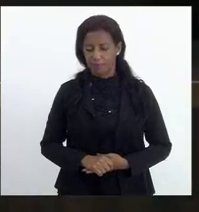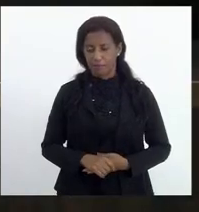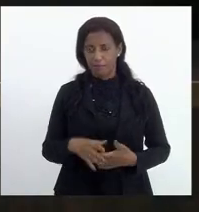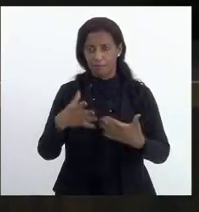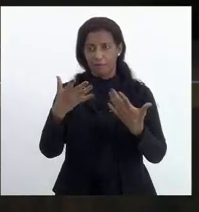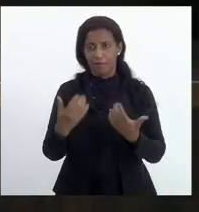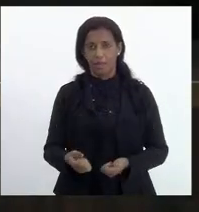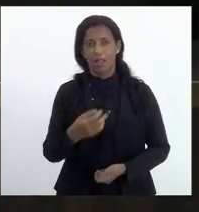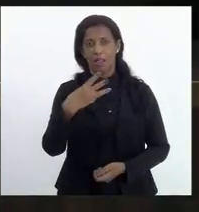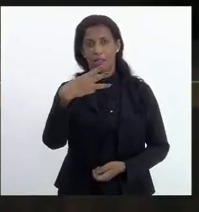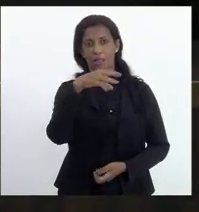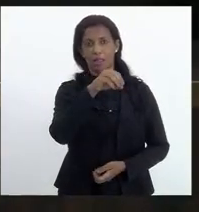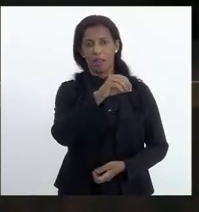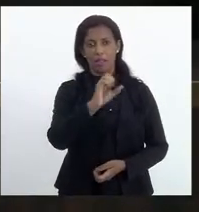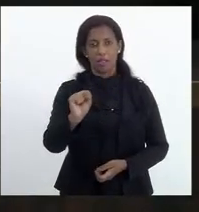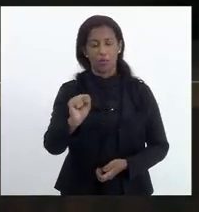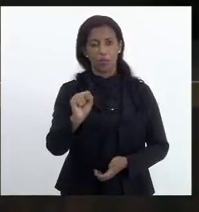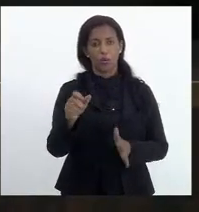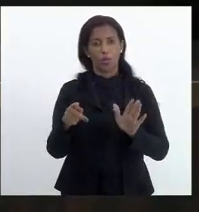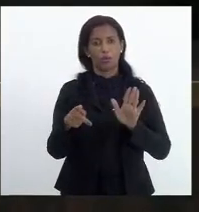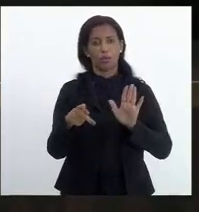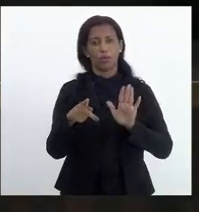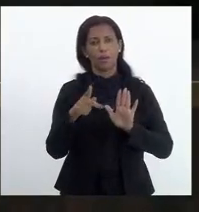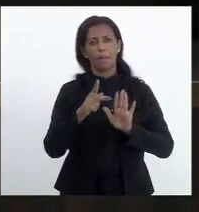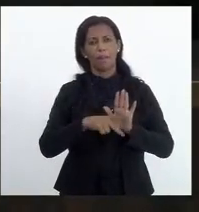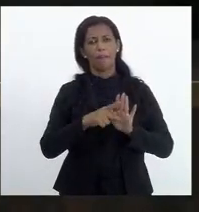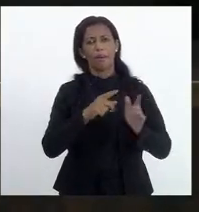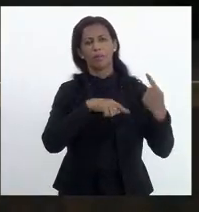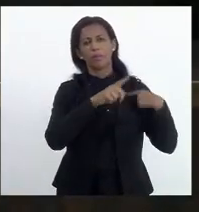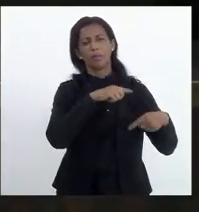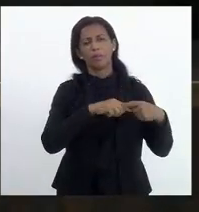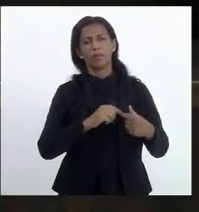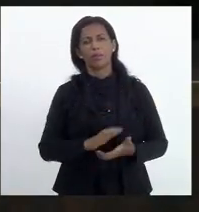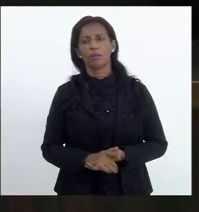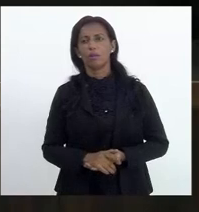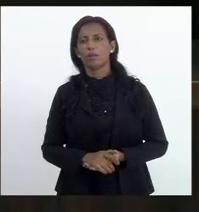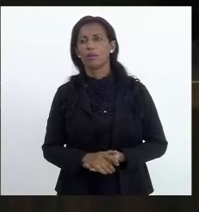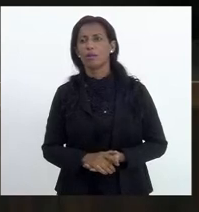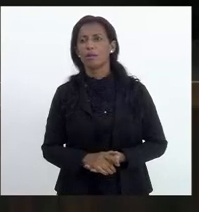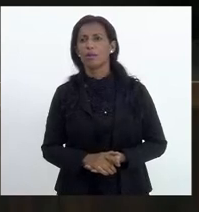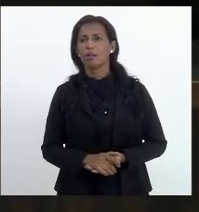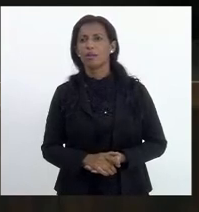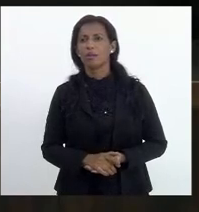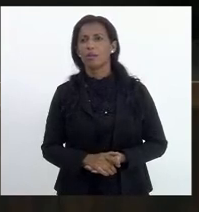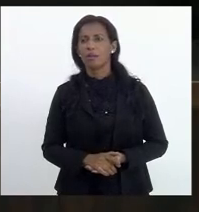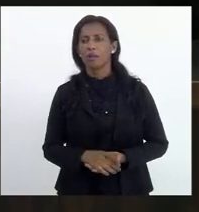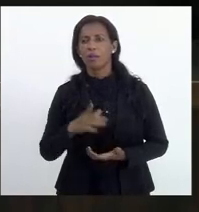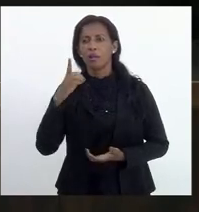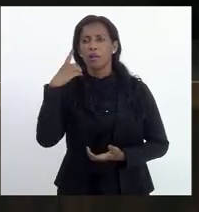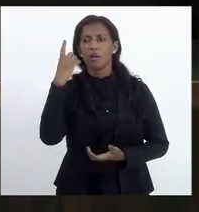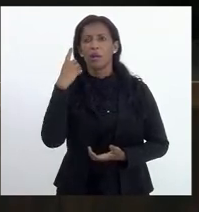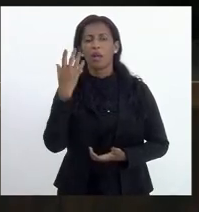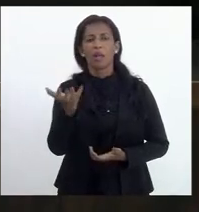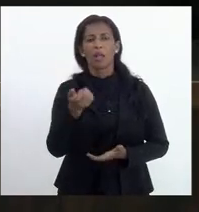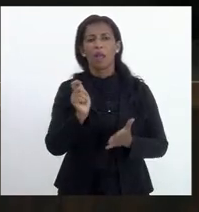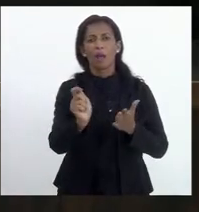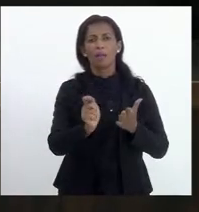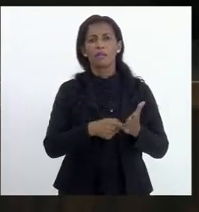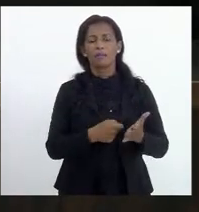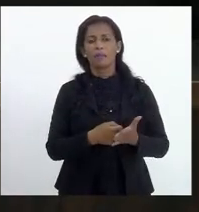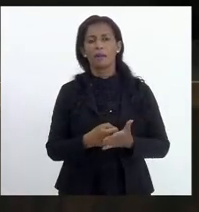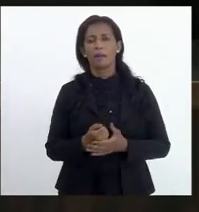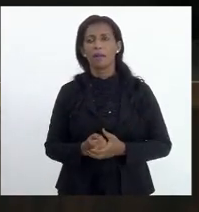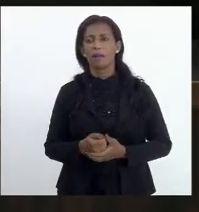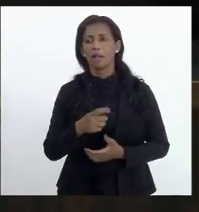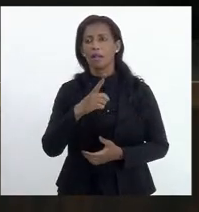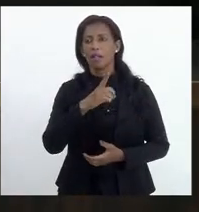Vamos ao 3008, da pauta anterior. Marcelo Dino também. Ao parlamentar que queira assinar com... autoria,